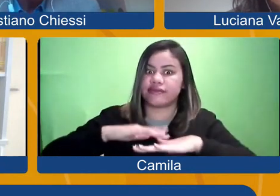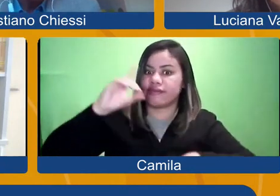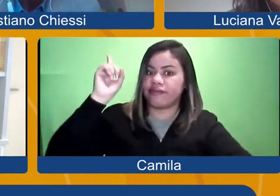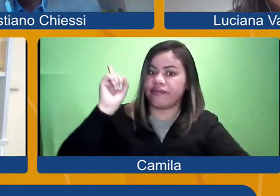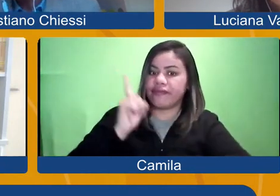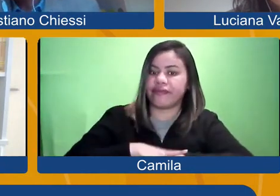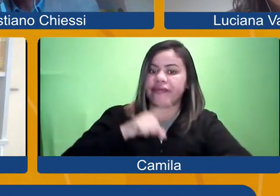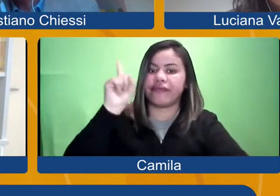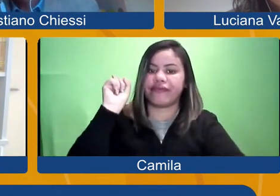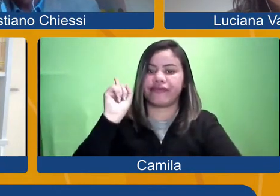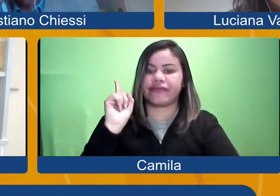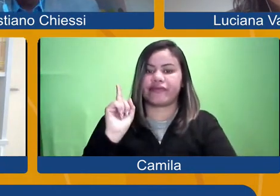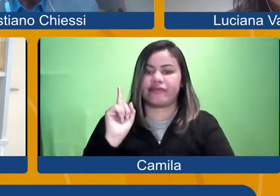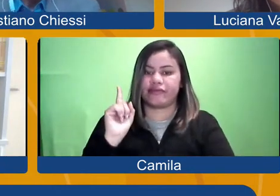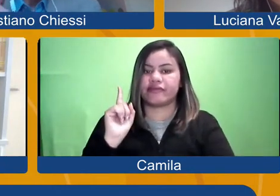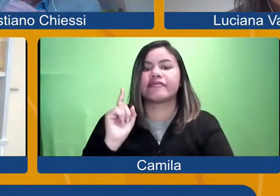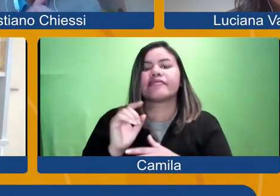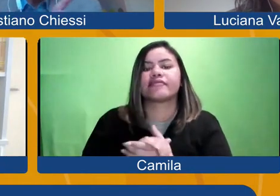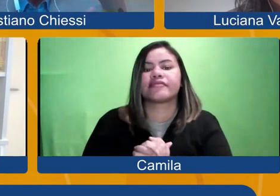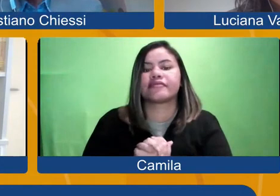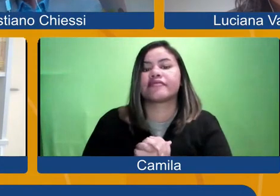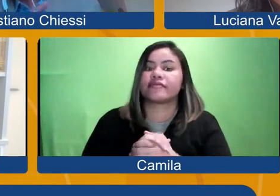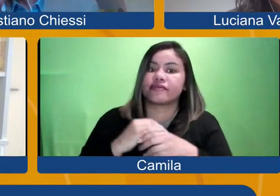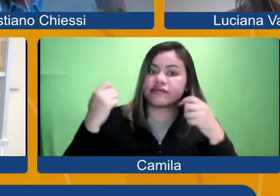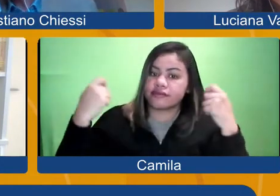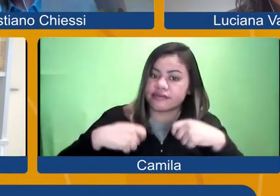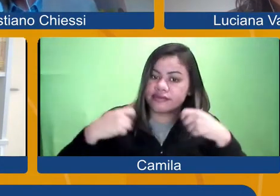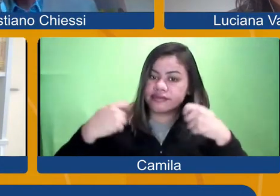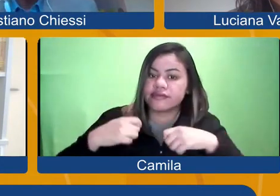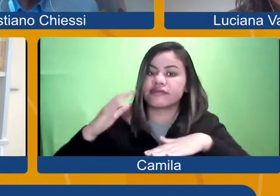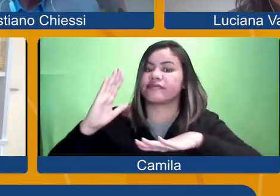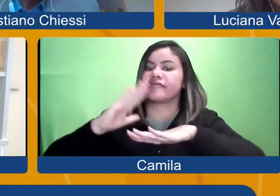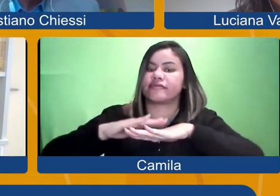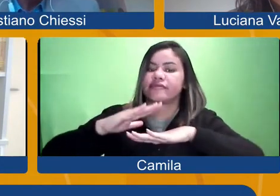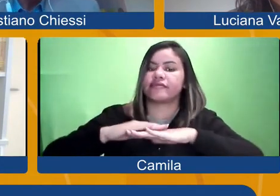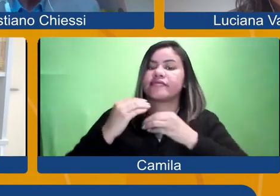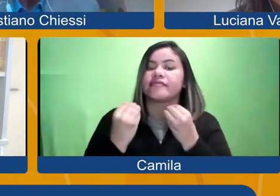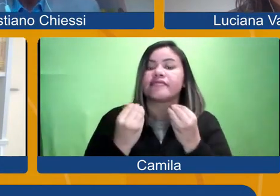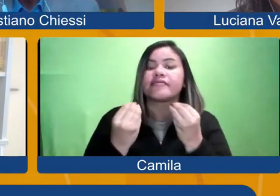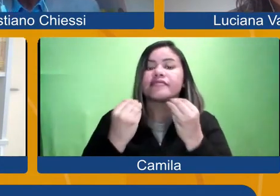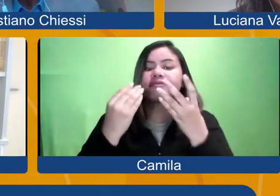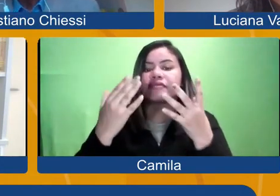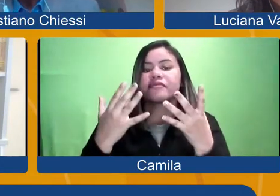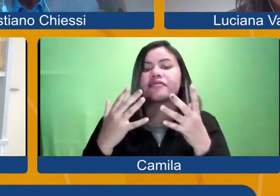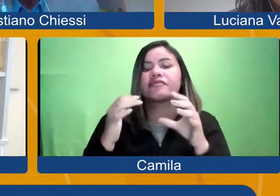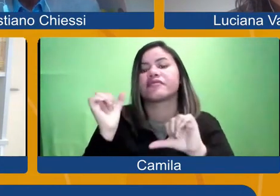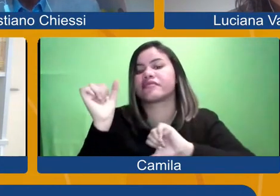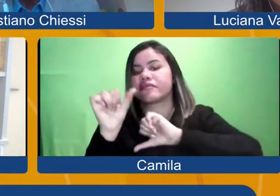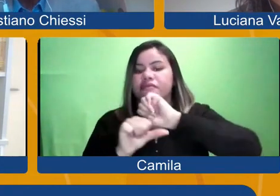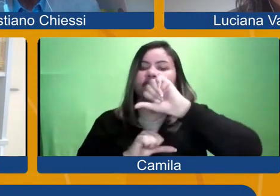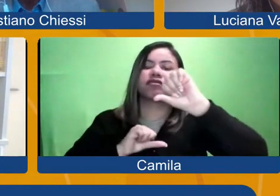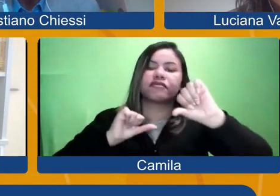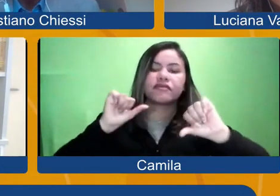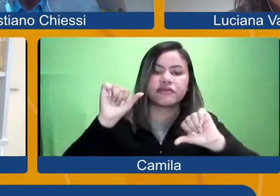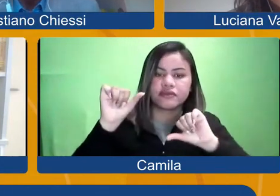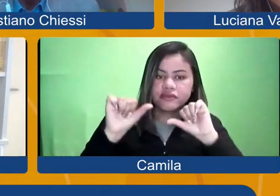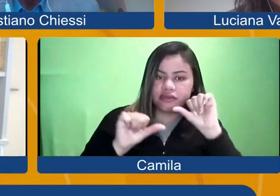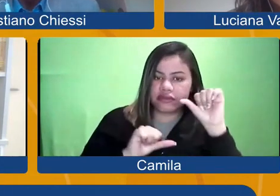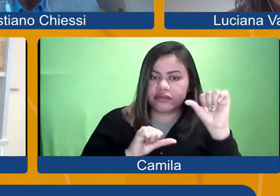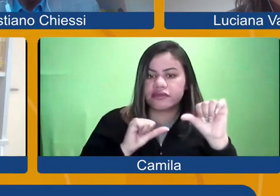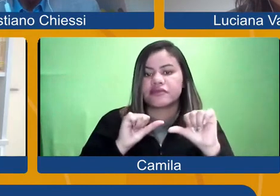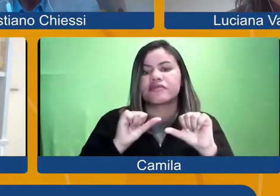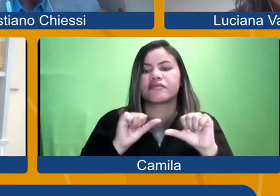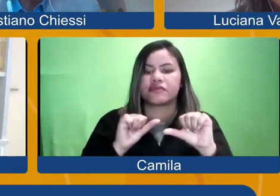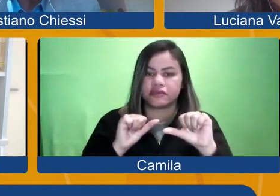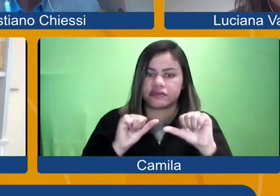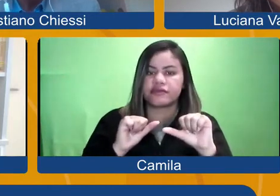uma urgência de ação para levar à diminuição de emissões e mudança, cessar a mudança no uso